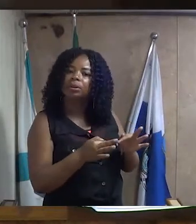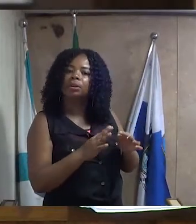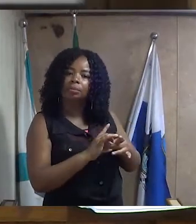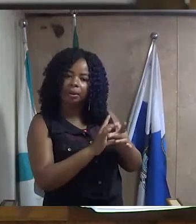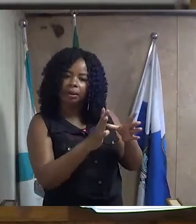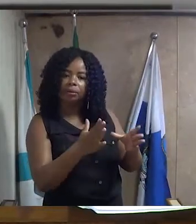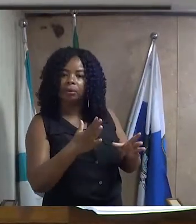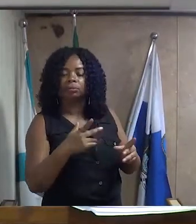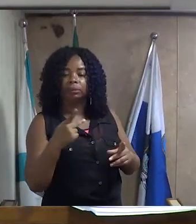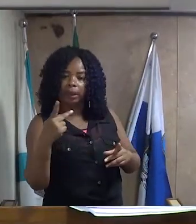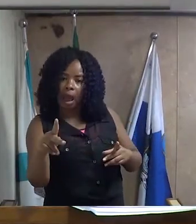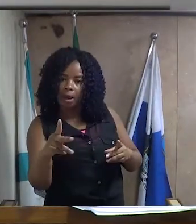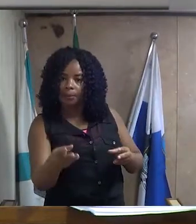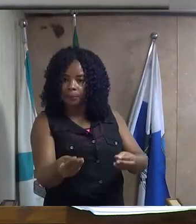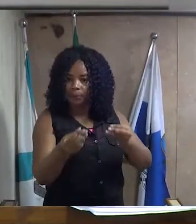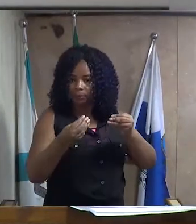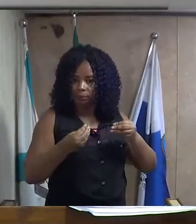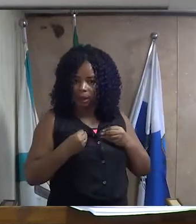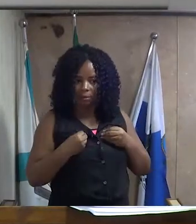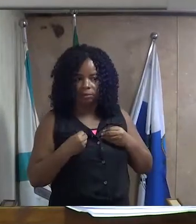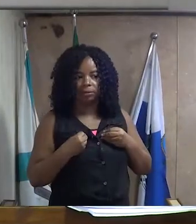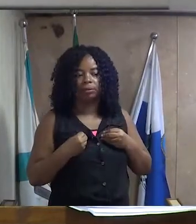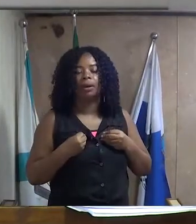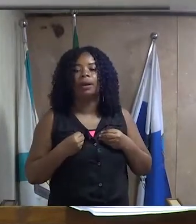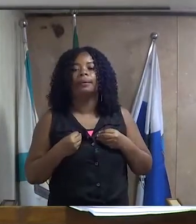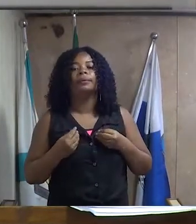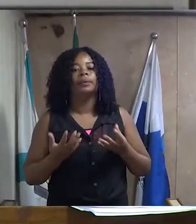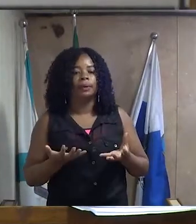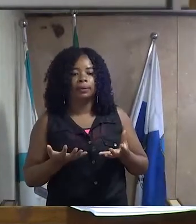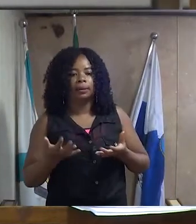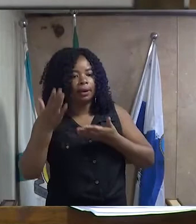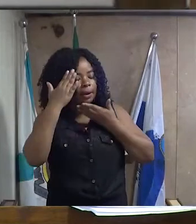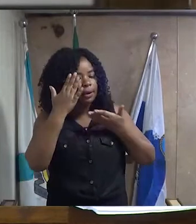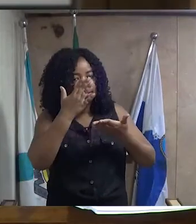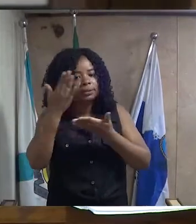agradeço a Vossa Excelência pela benevolência.